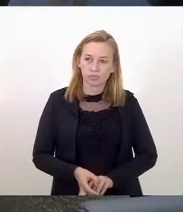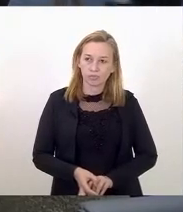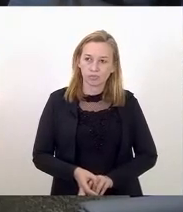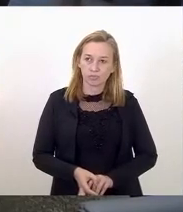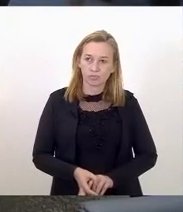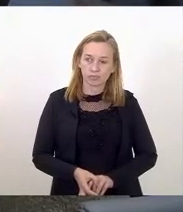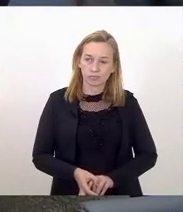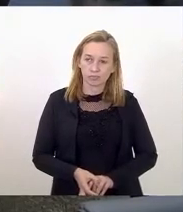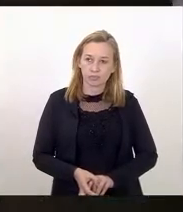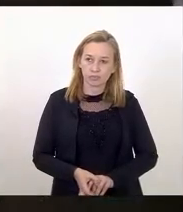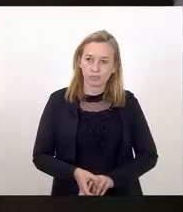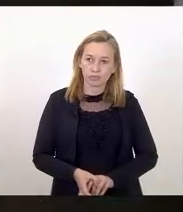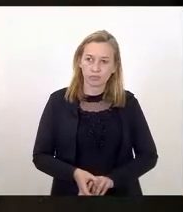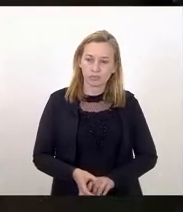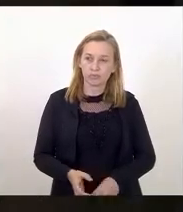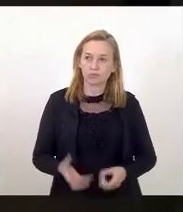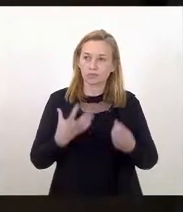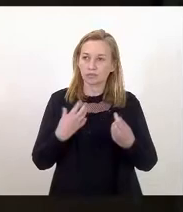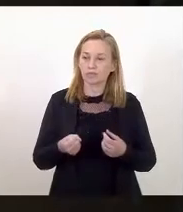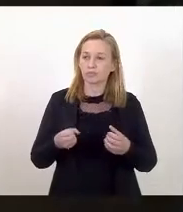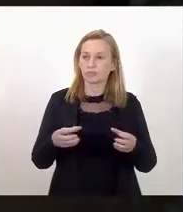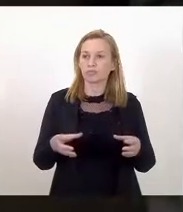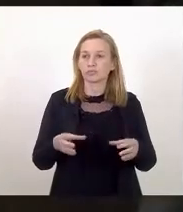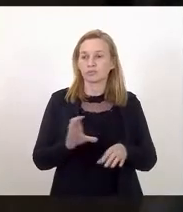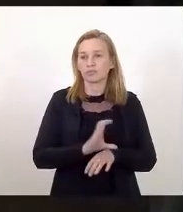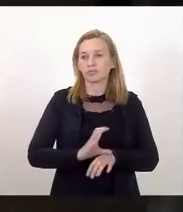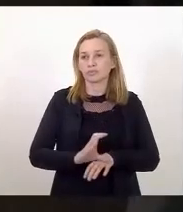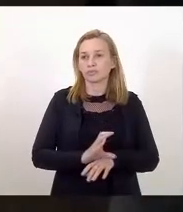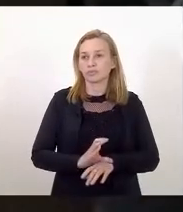O parecer é pela constitucionalidade, senhor presidente.